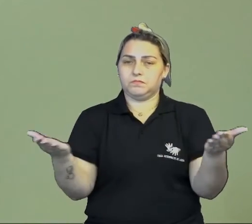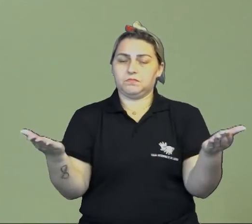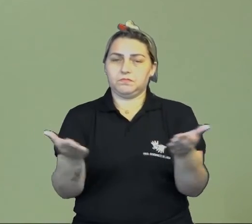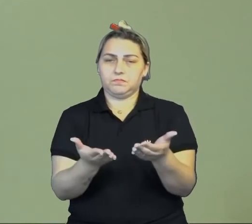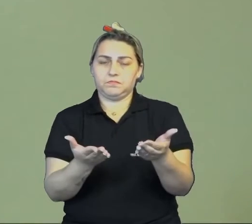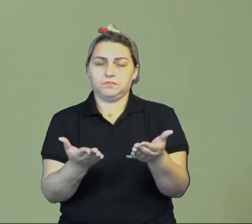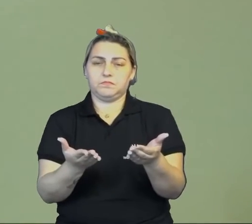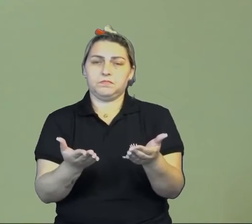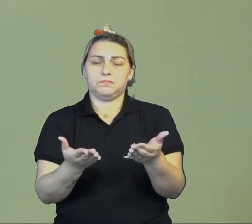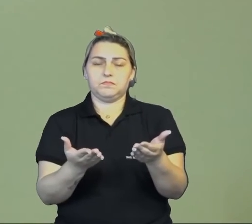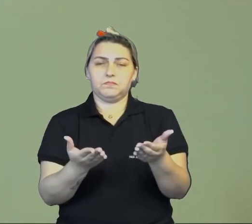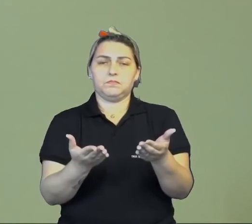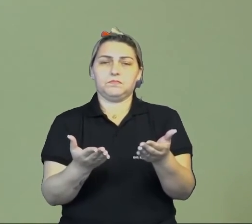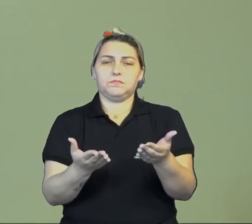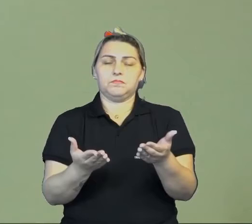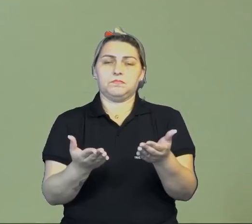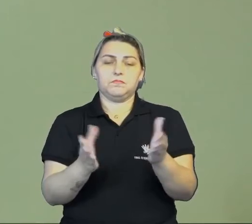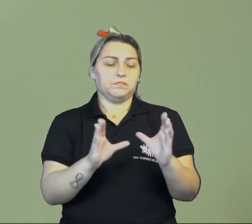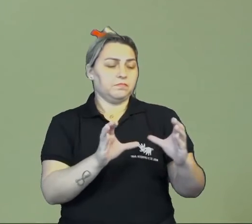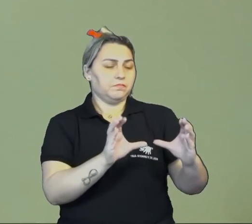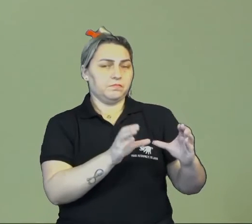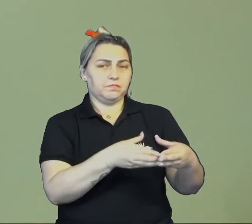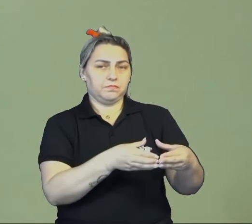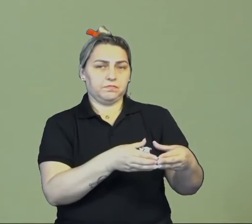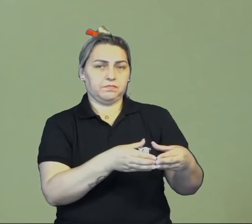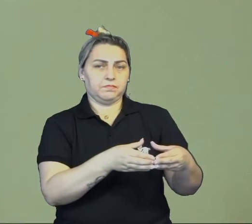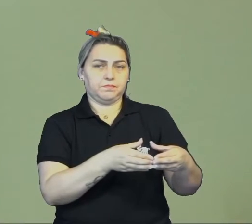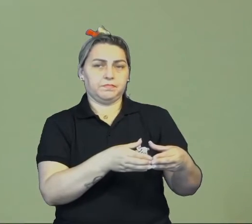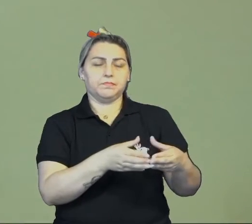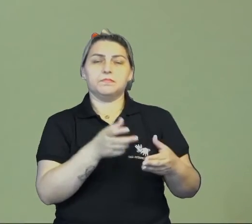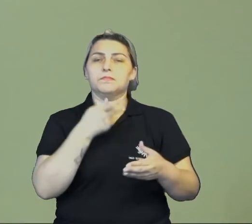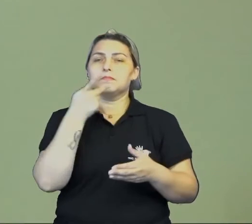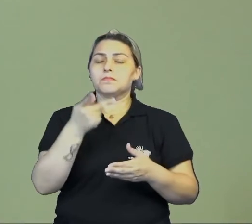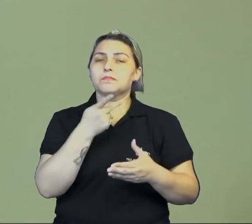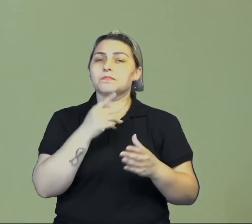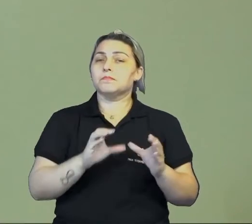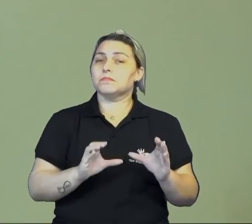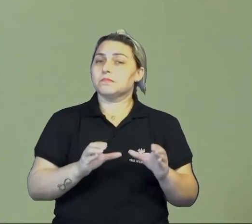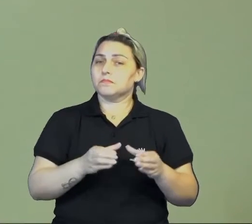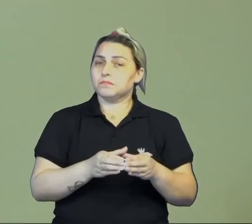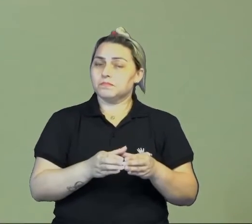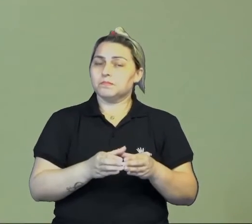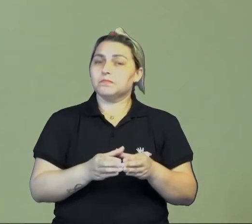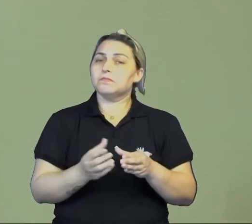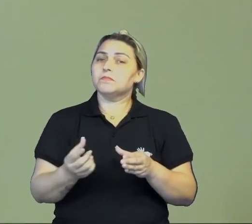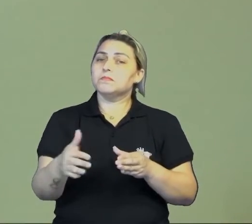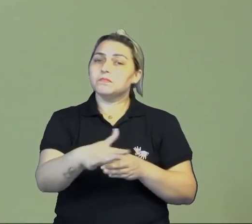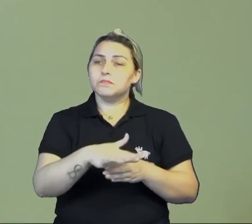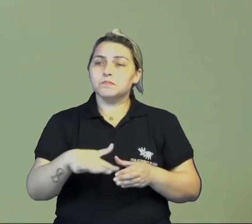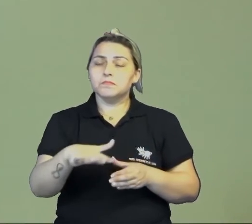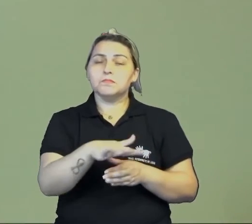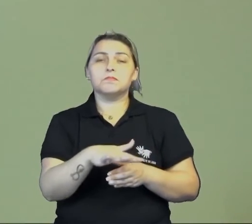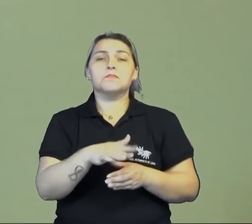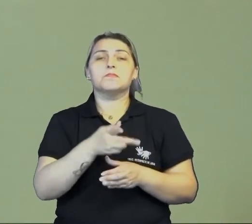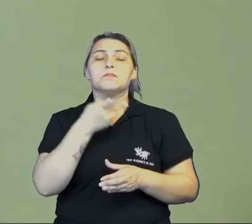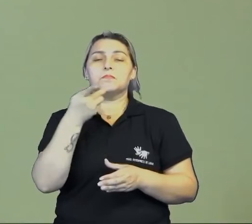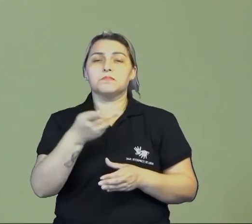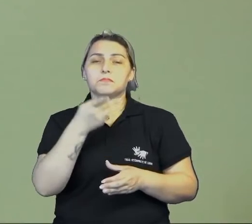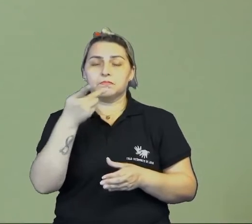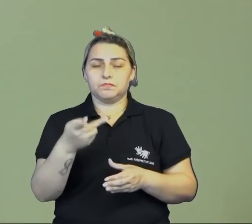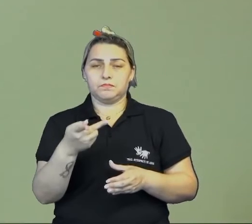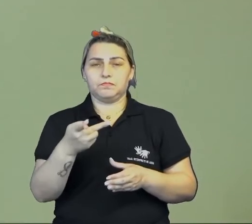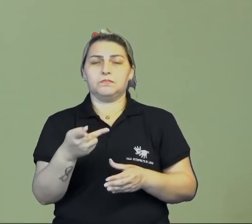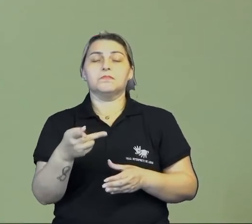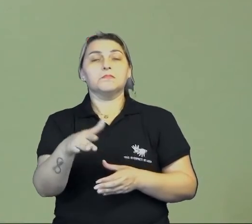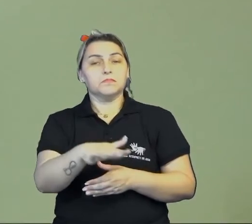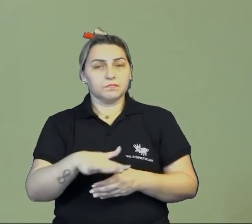é uma estratificação em classes. Então, quando eu digo classes sociais, eu estou citando a